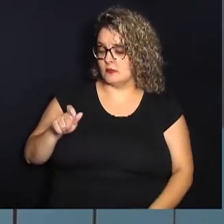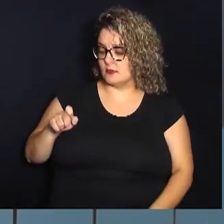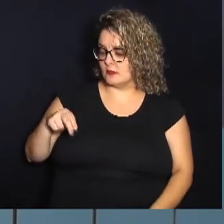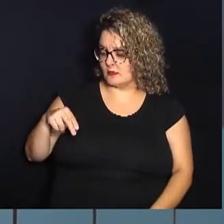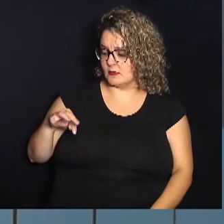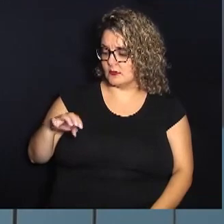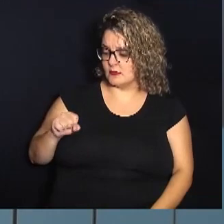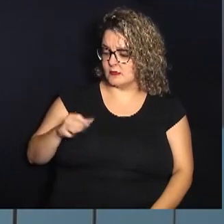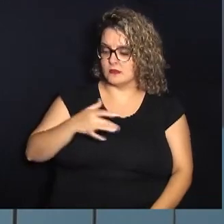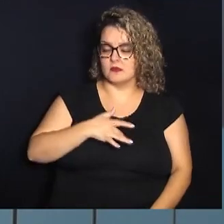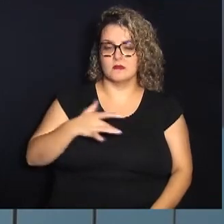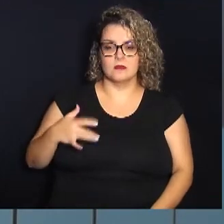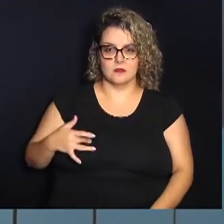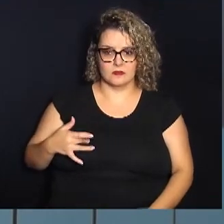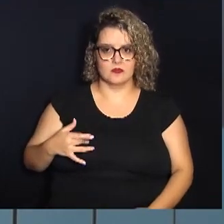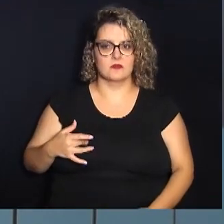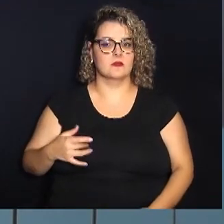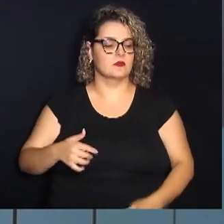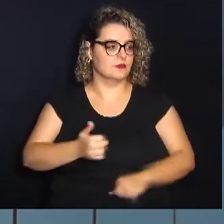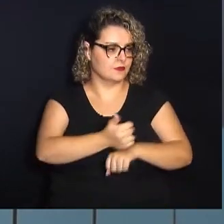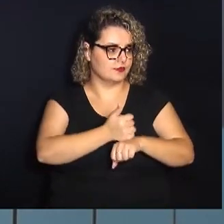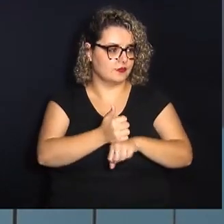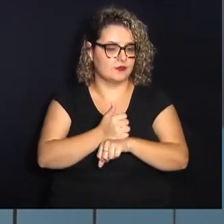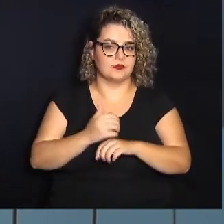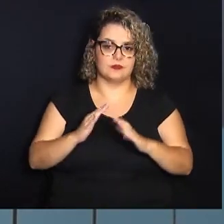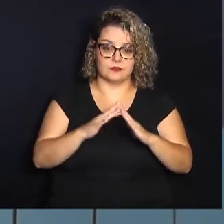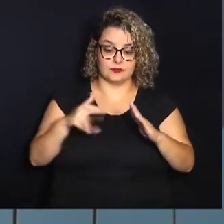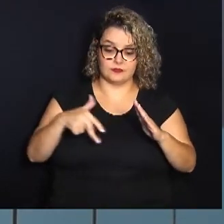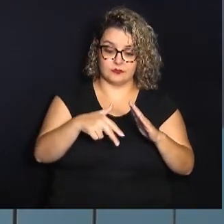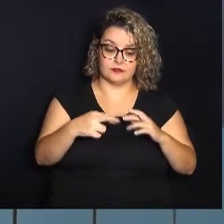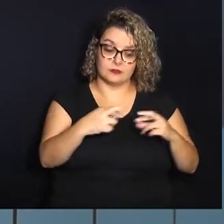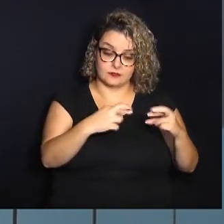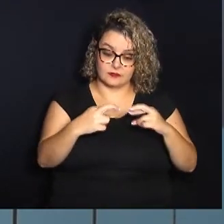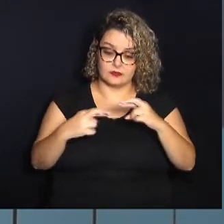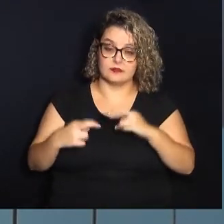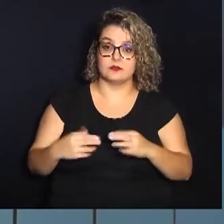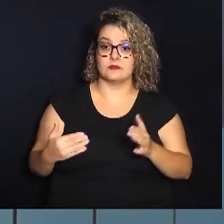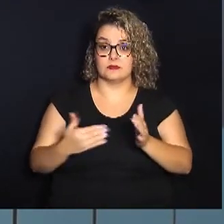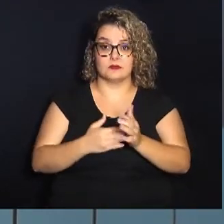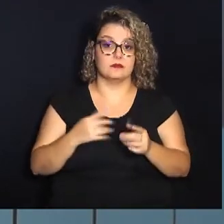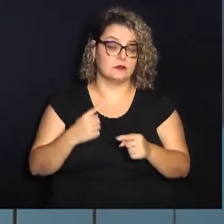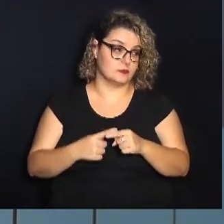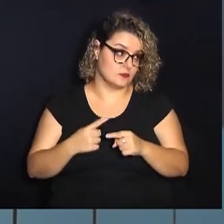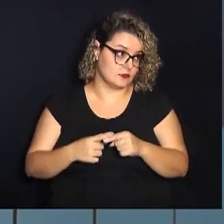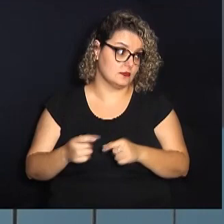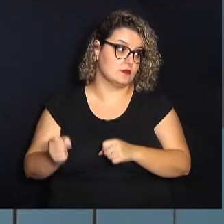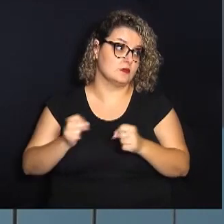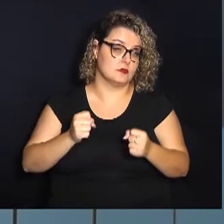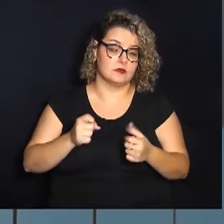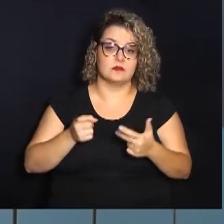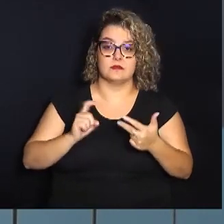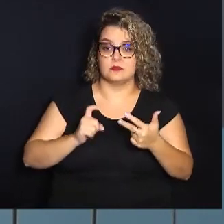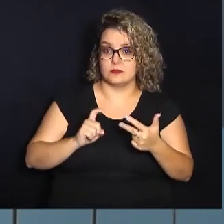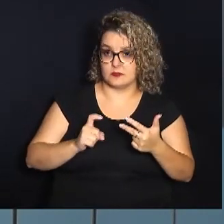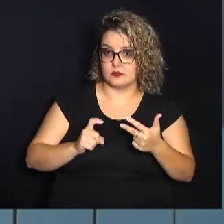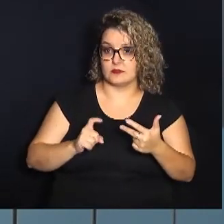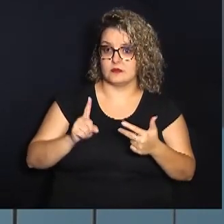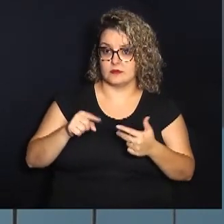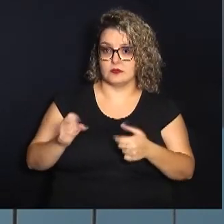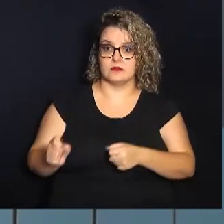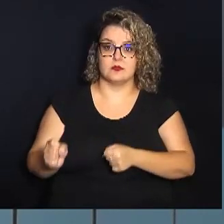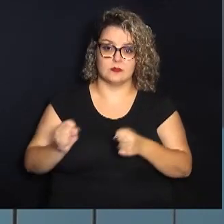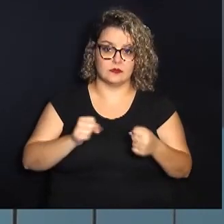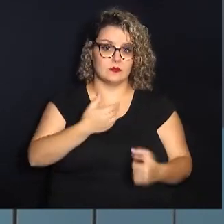possa ter condições de entrar nas casas, fazer essa vistoria, até porque o poder público é o executivo que tem o